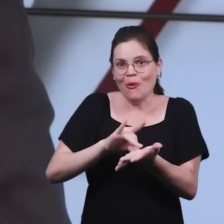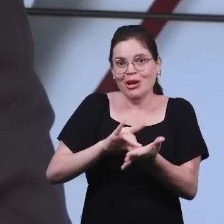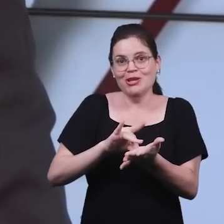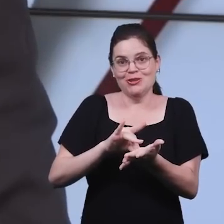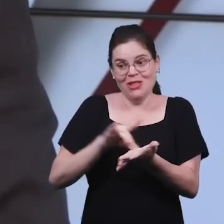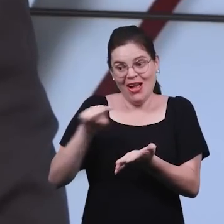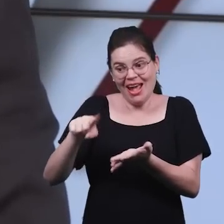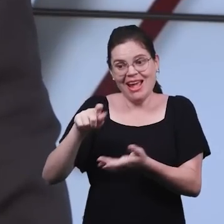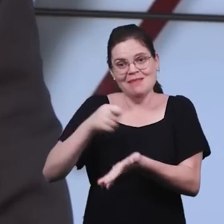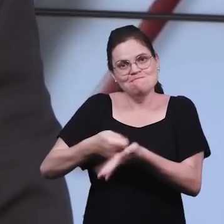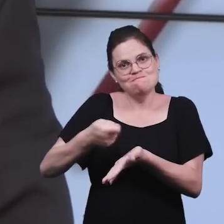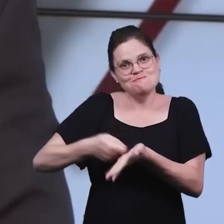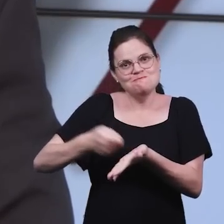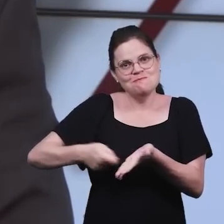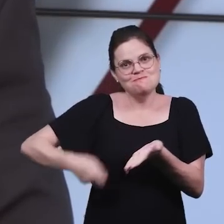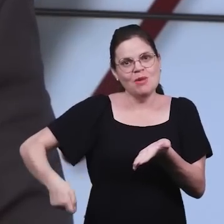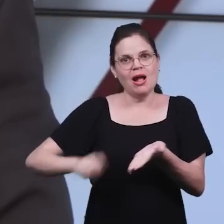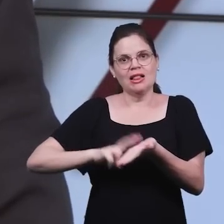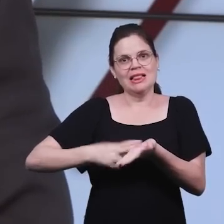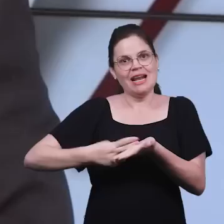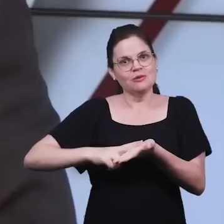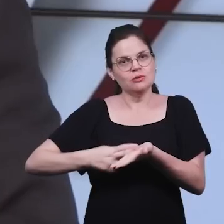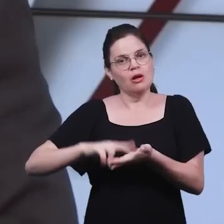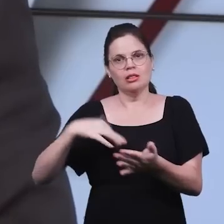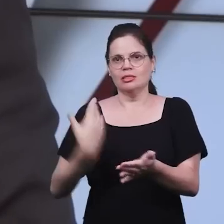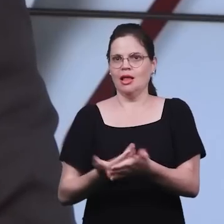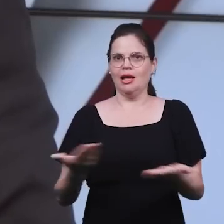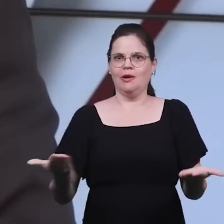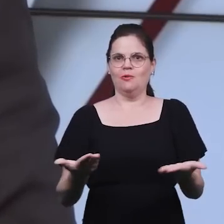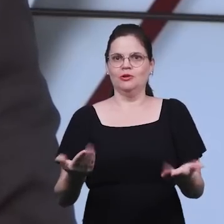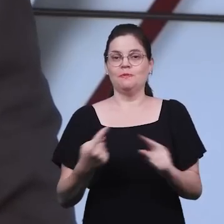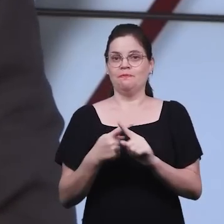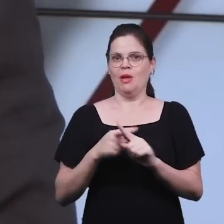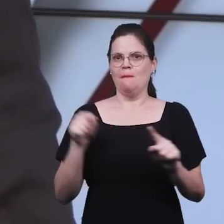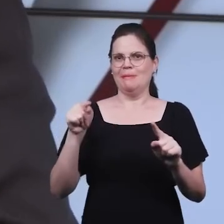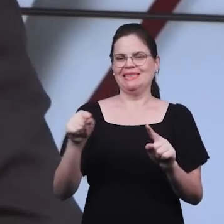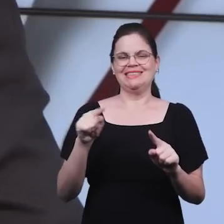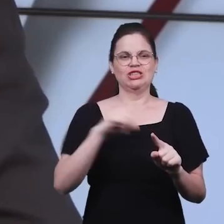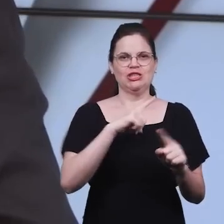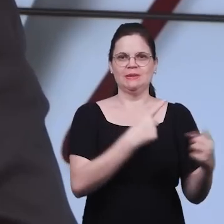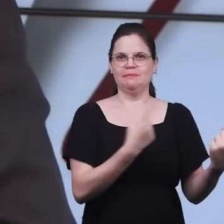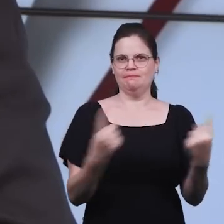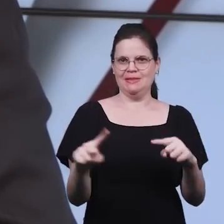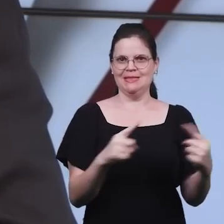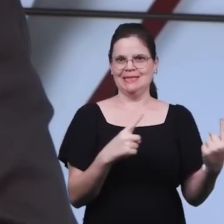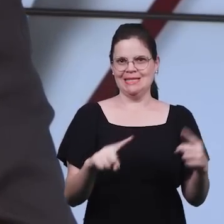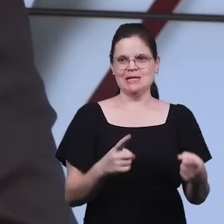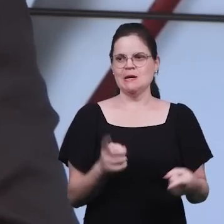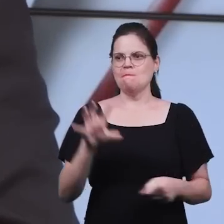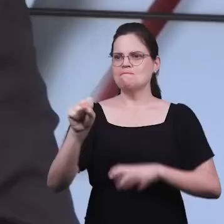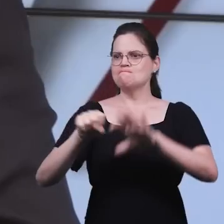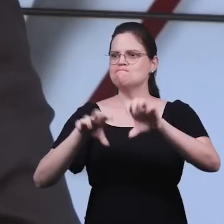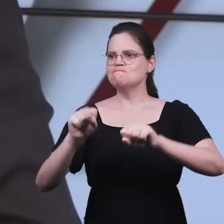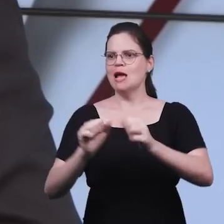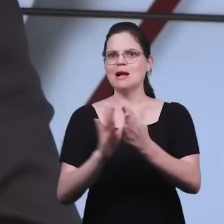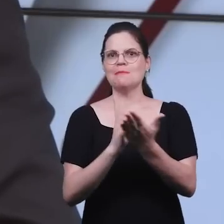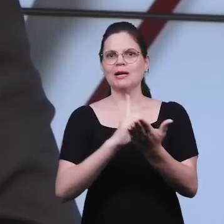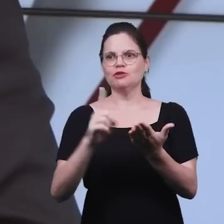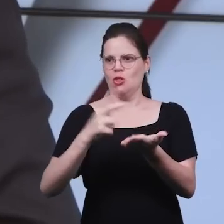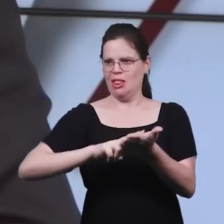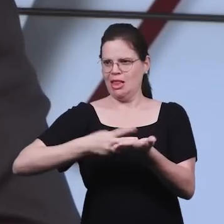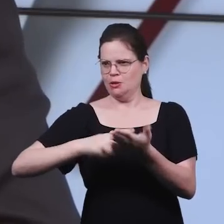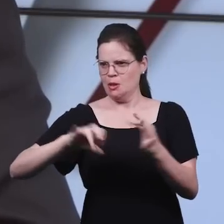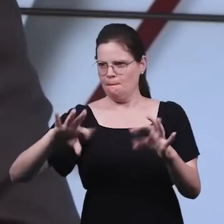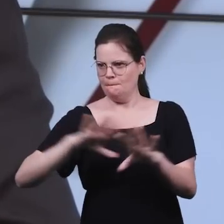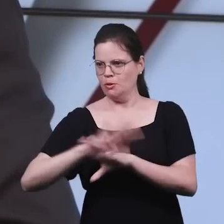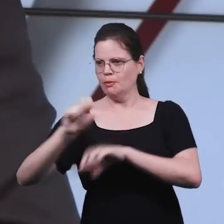uma perseguição para queimar, eles decoravam. Eles pegavam os jovens e durante 5 anos